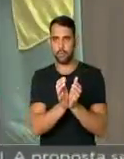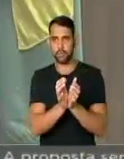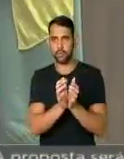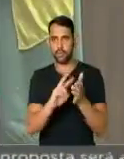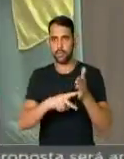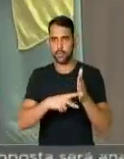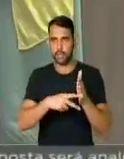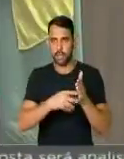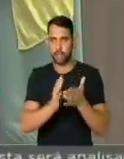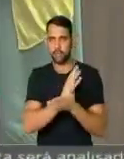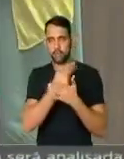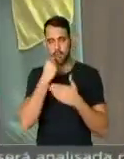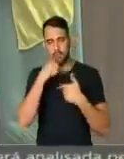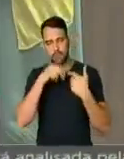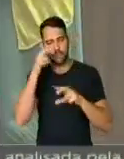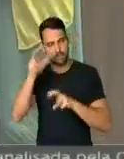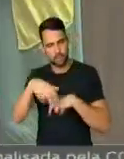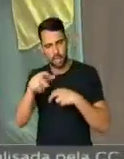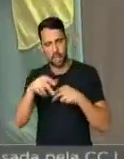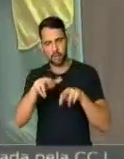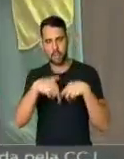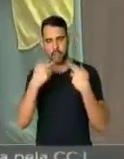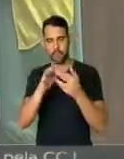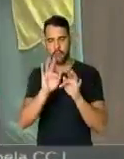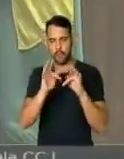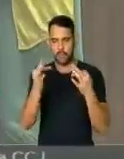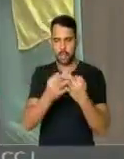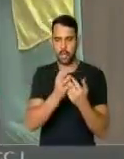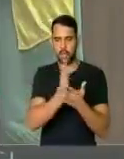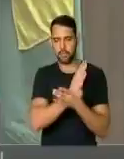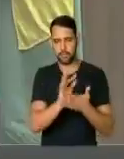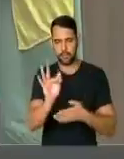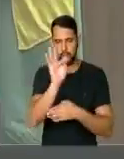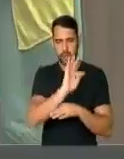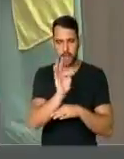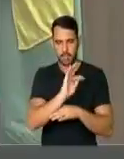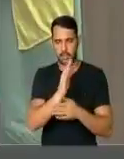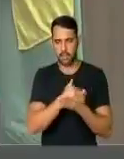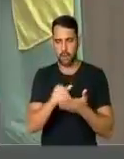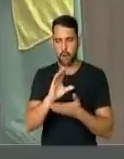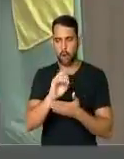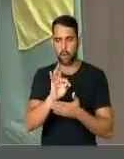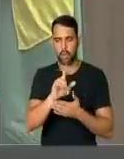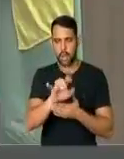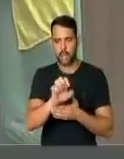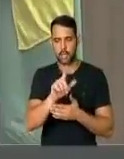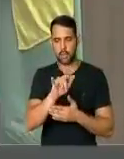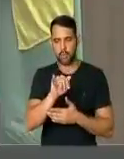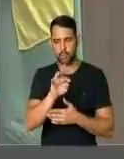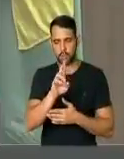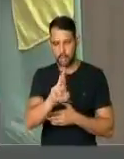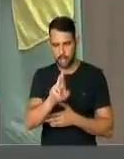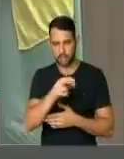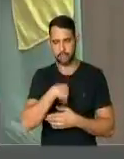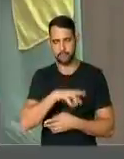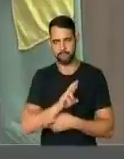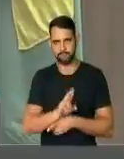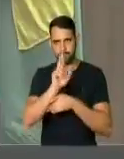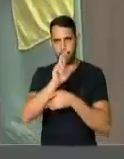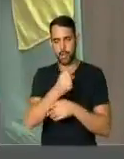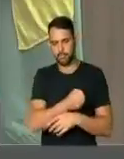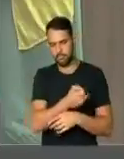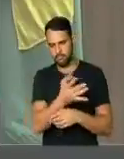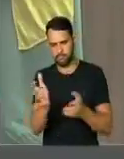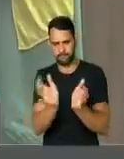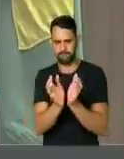os sindicatos de trabalhadores rurais, da agricultura familiar, suas federações, a CONTAG e a CONTAR, que representam esse